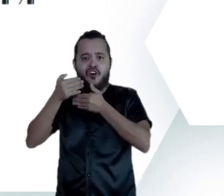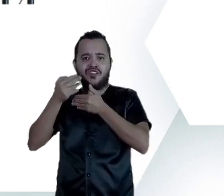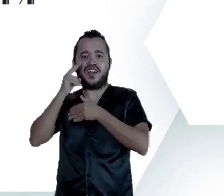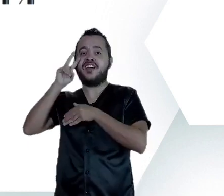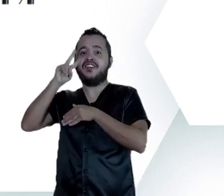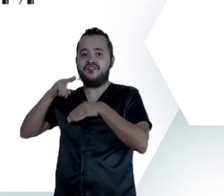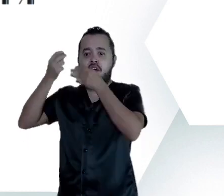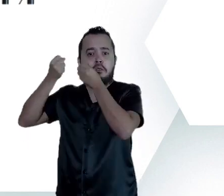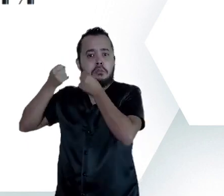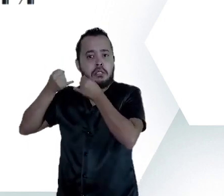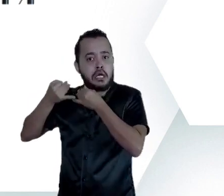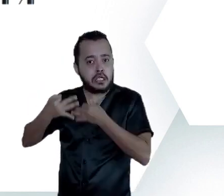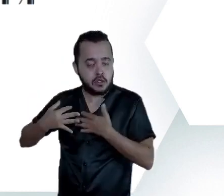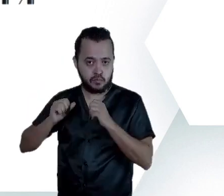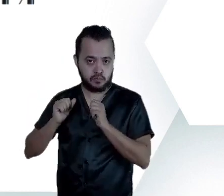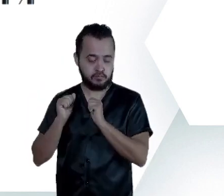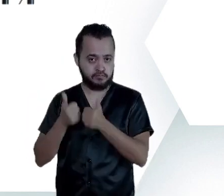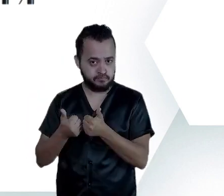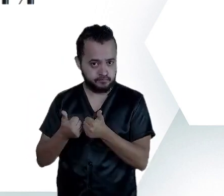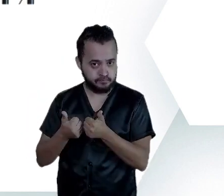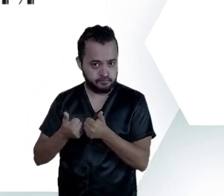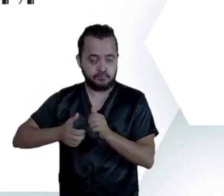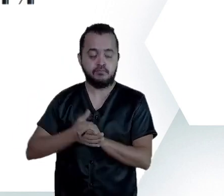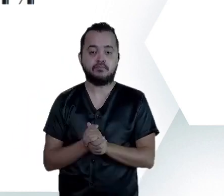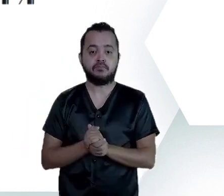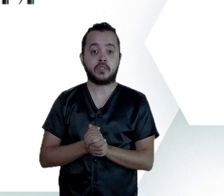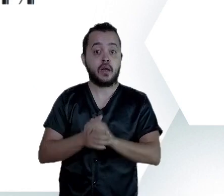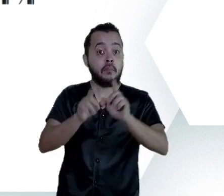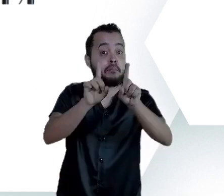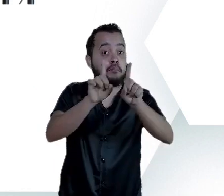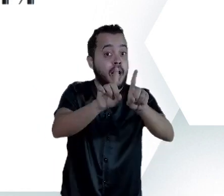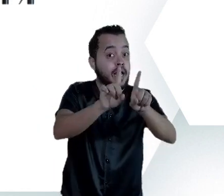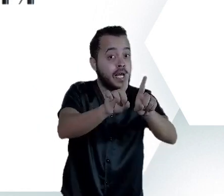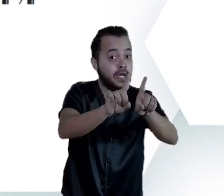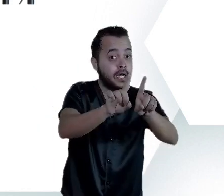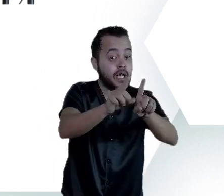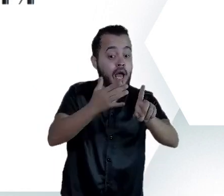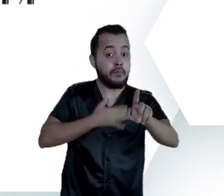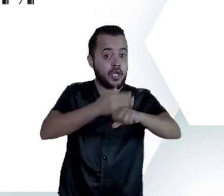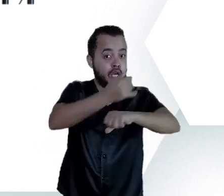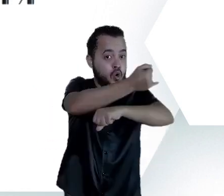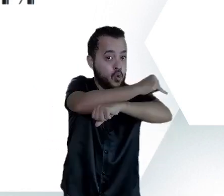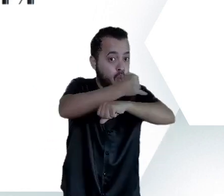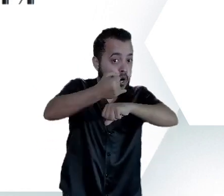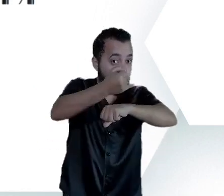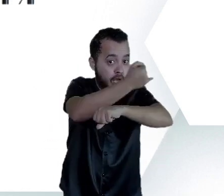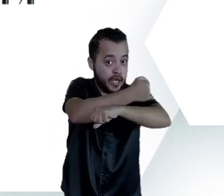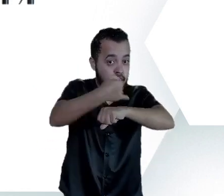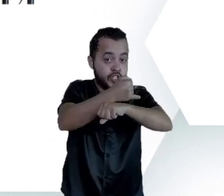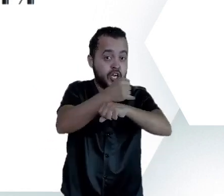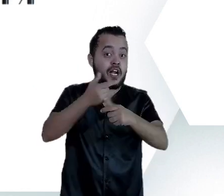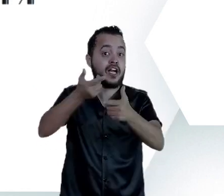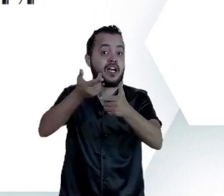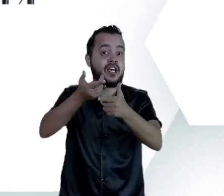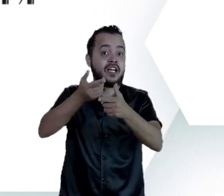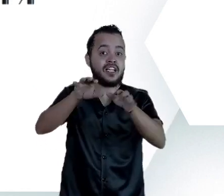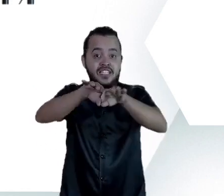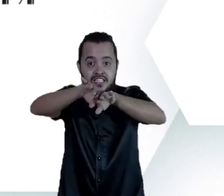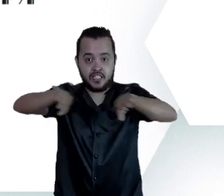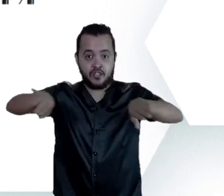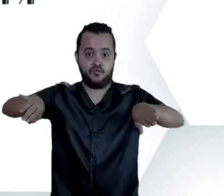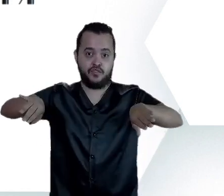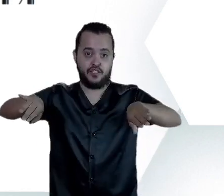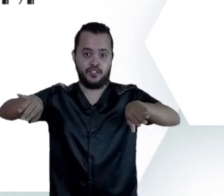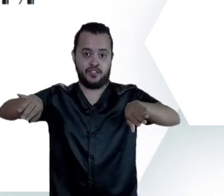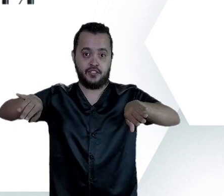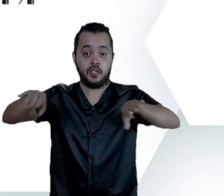novamente. Ok? Em um circuito paralelo, a minha corrente se divide e